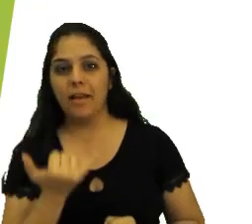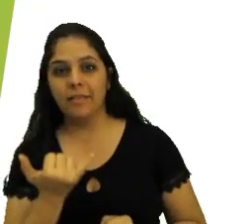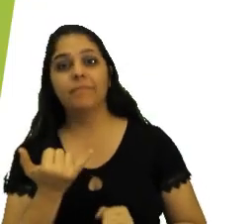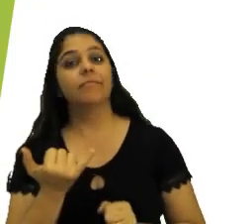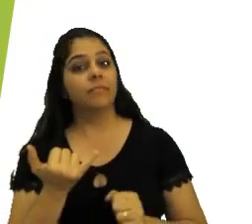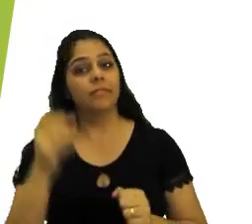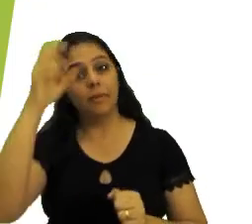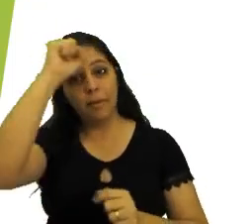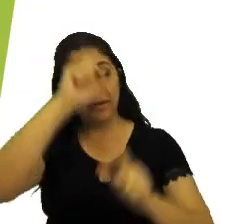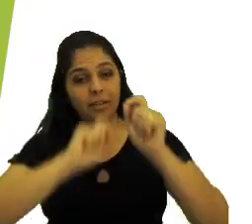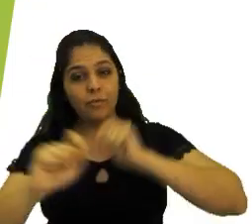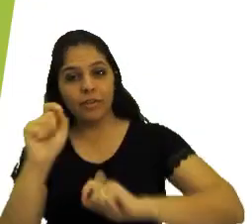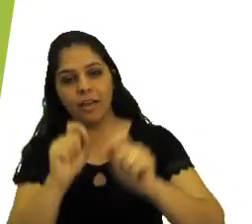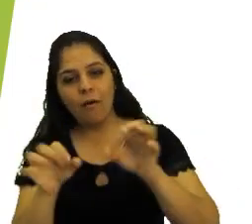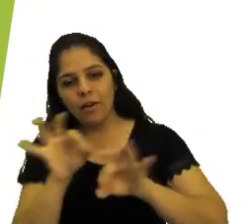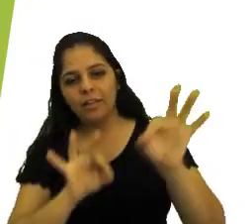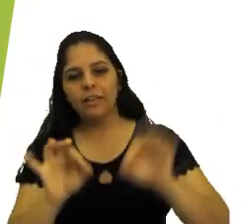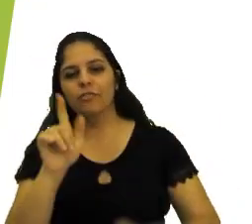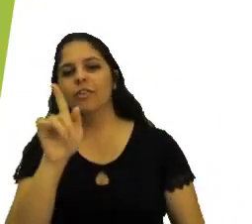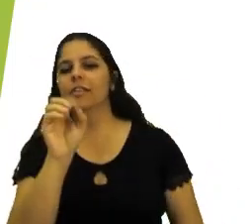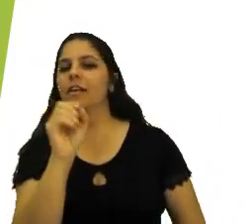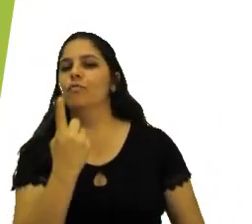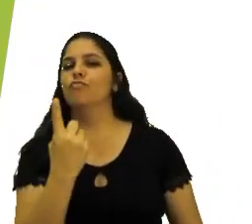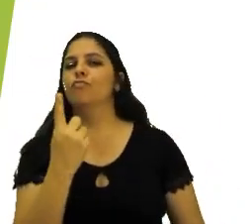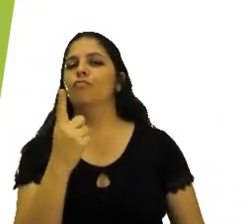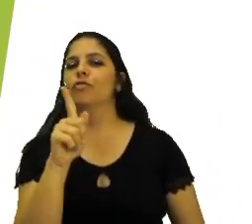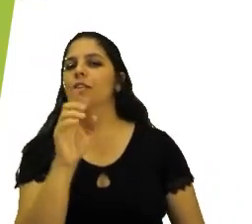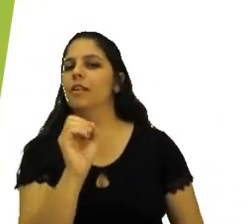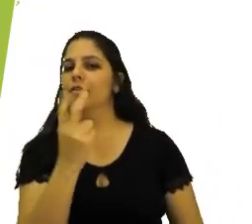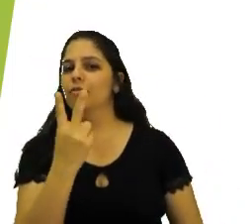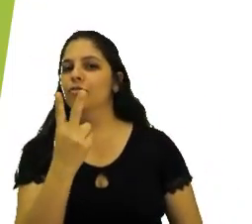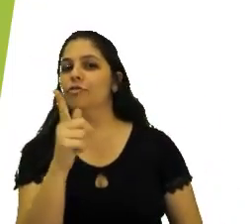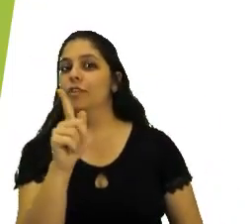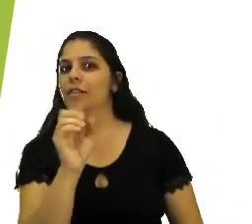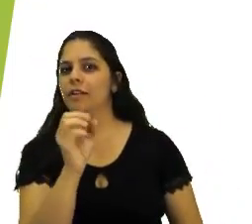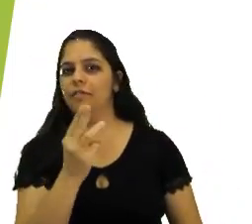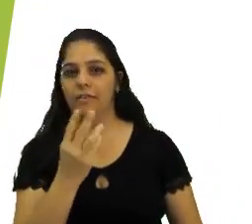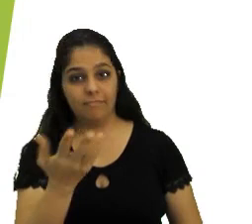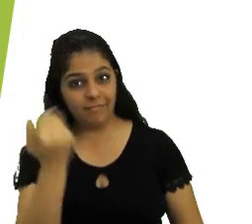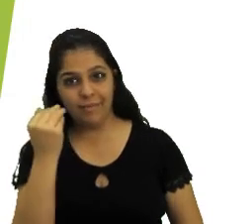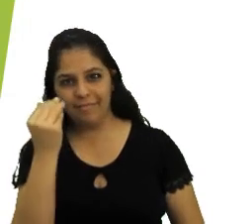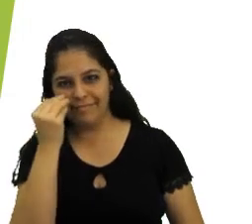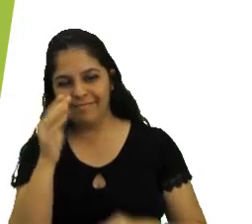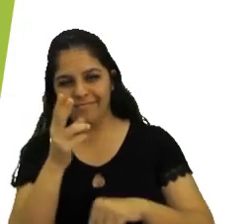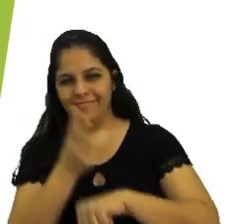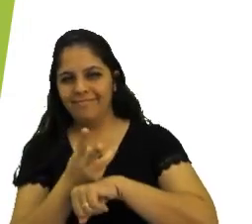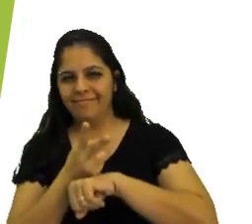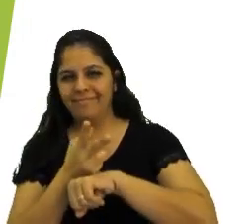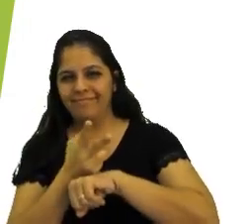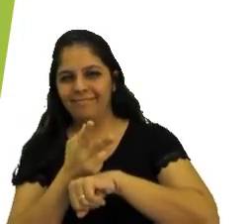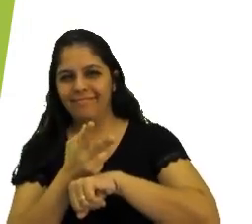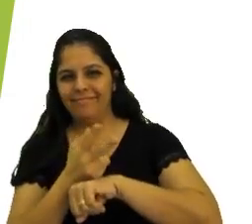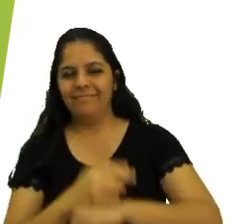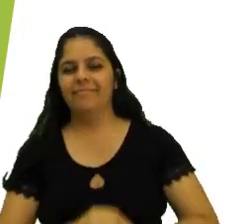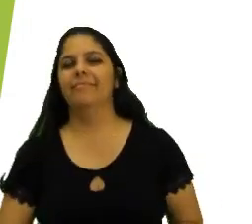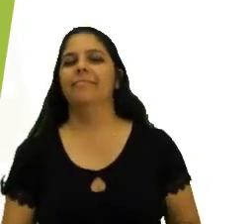né? A programação G01, G02 e G03. Bora pro vídeo!